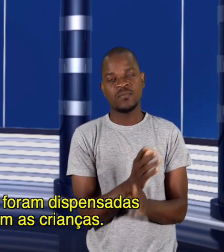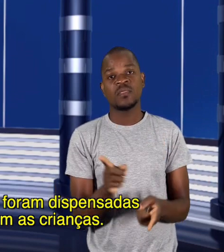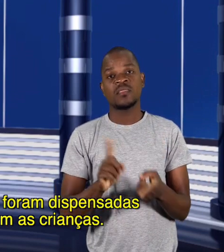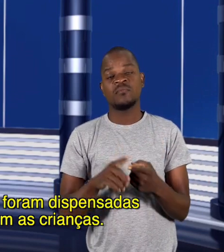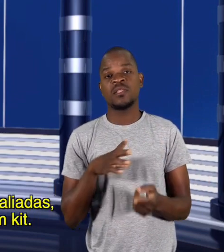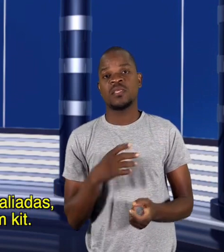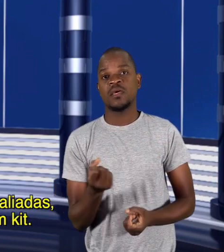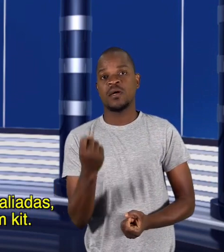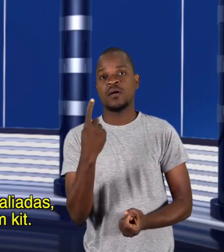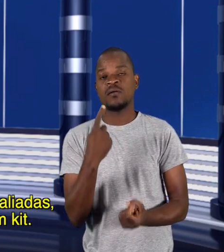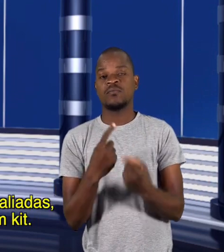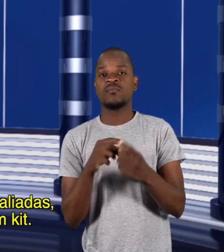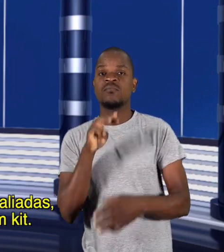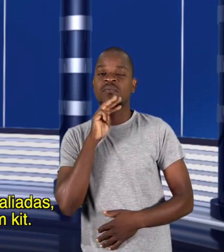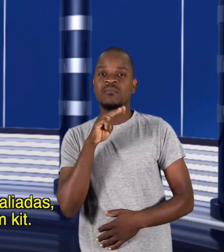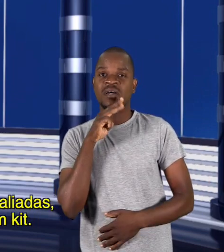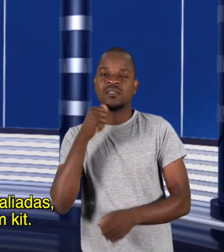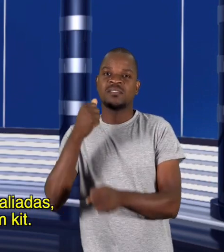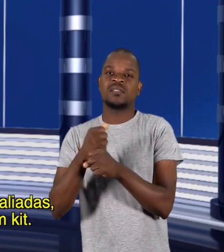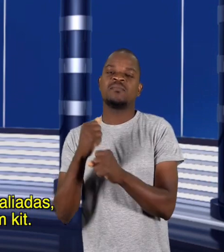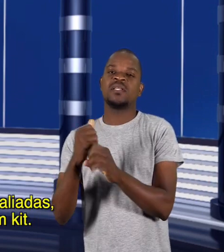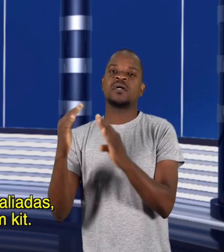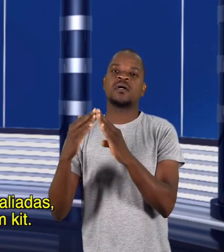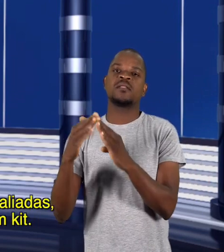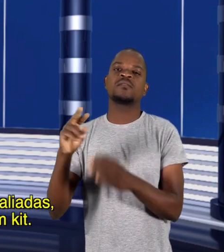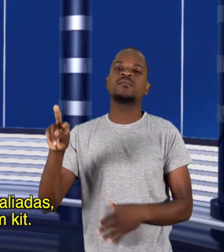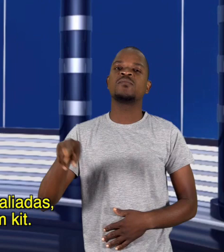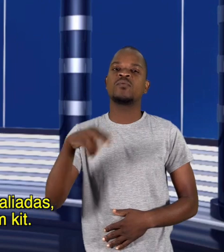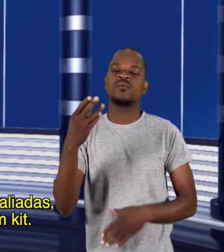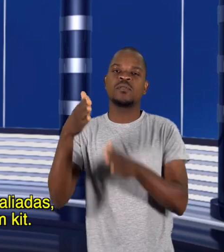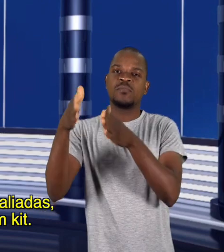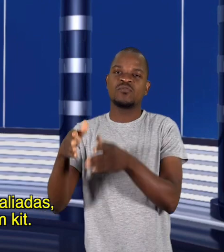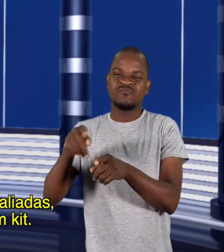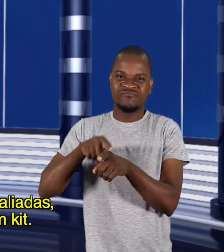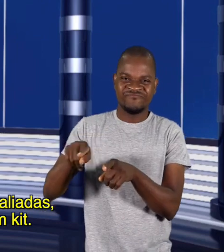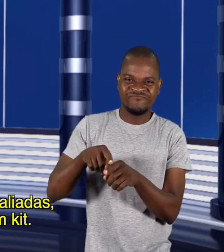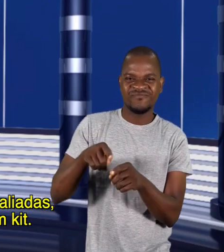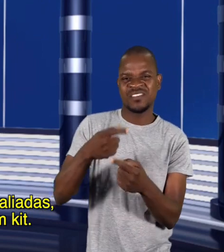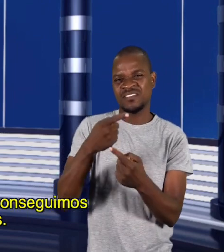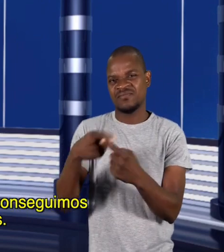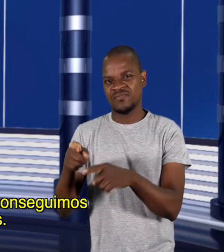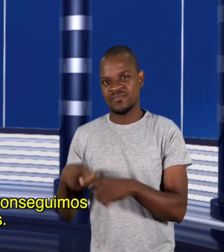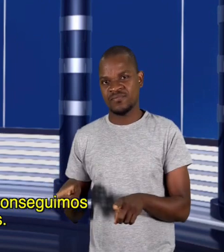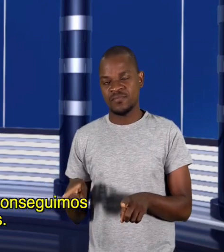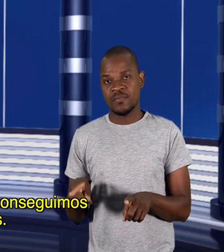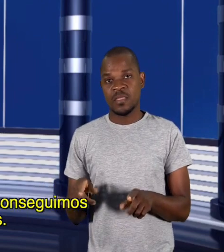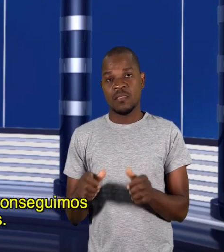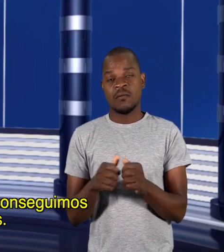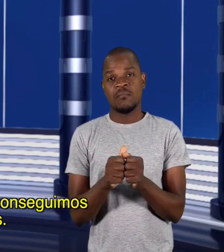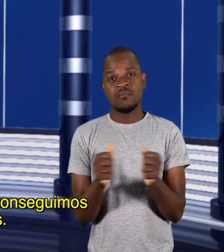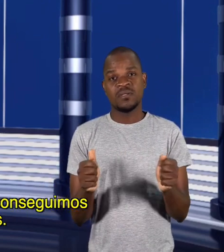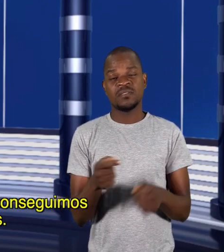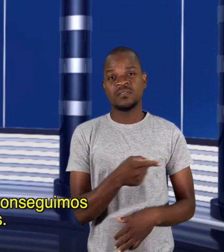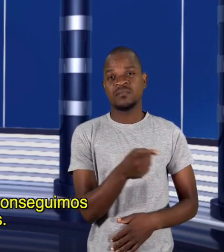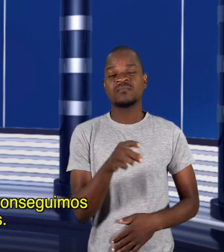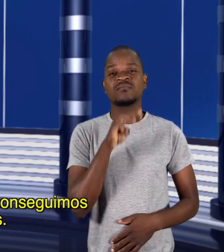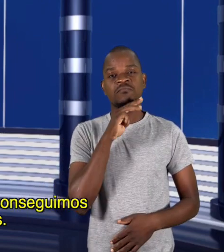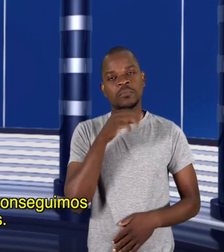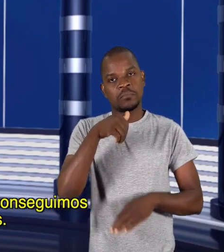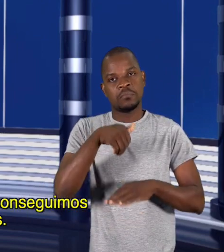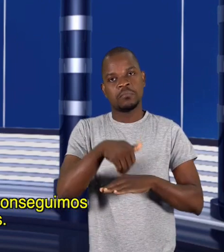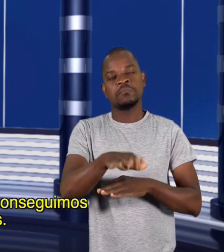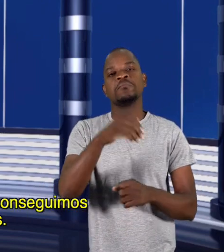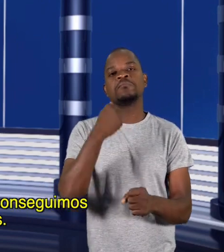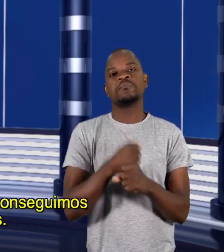crianças. Então, por via deste grupo de mulheres que são as aliadas, nós acabamos organizando um kit. Nós apoiamos 65